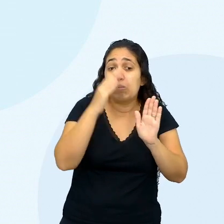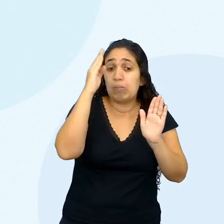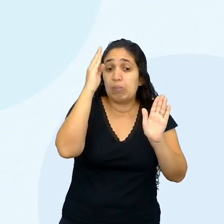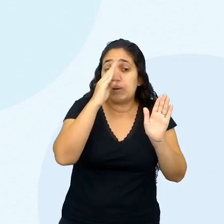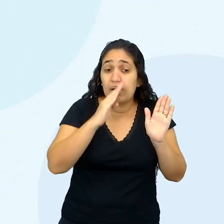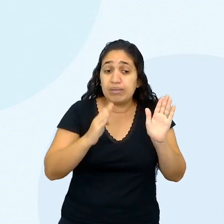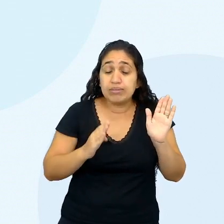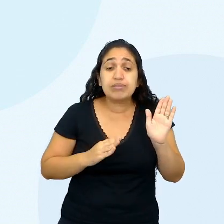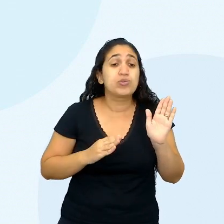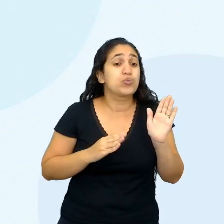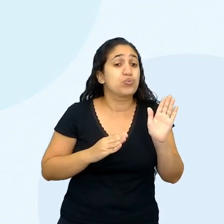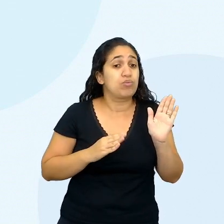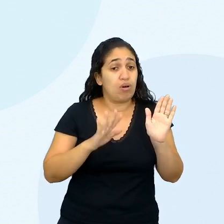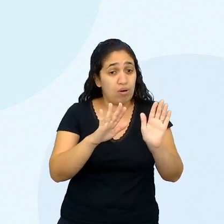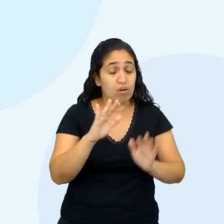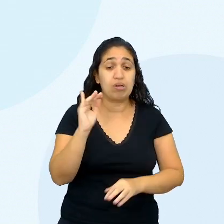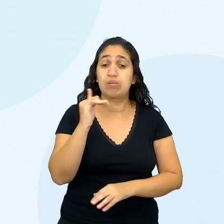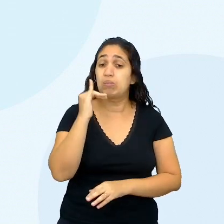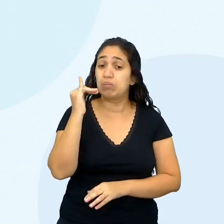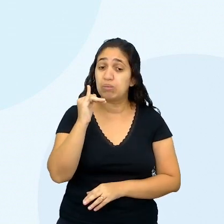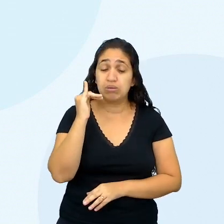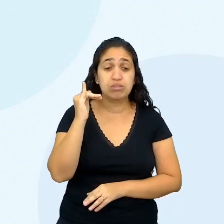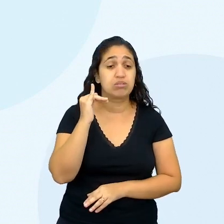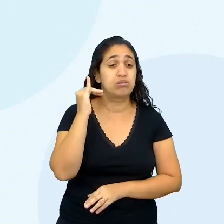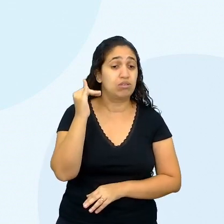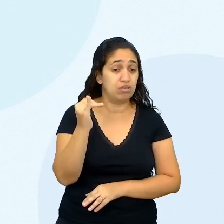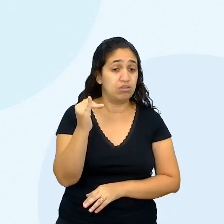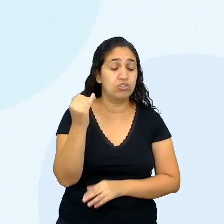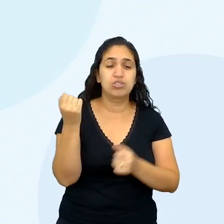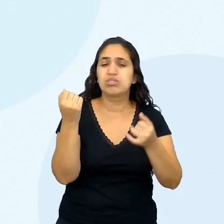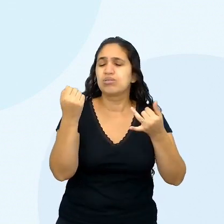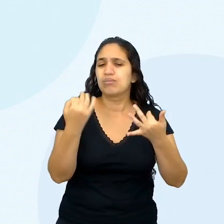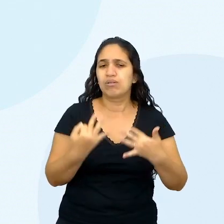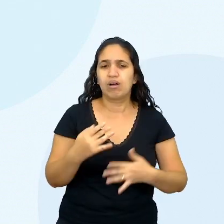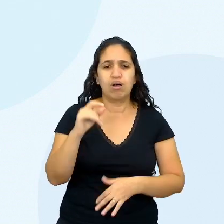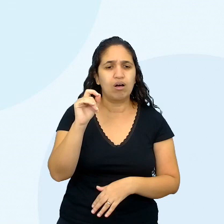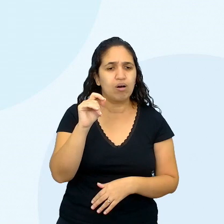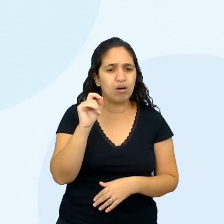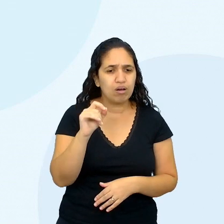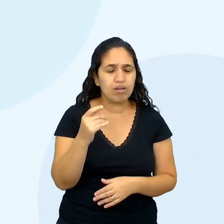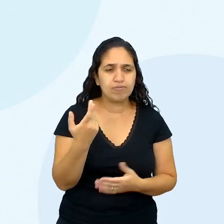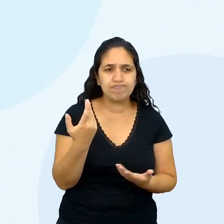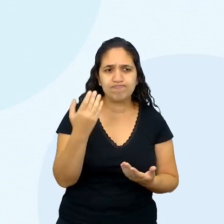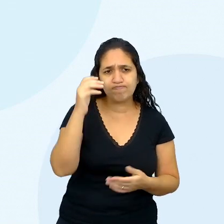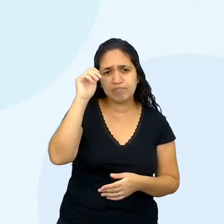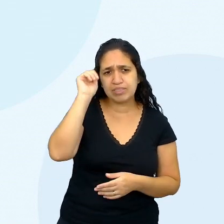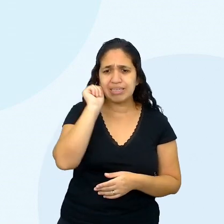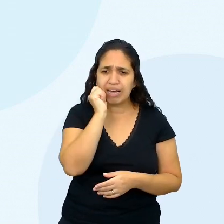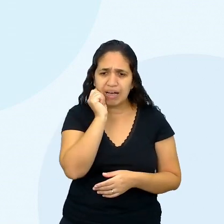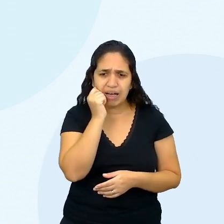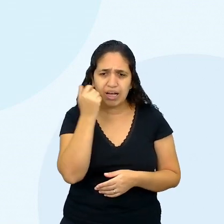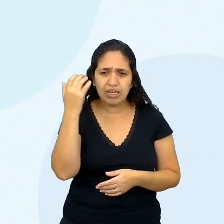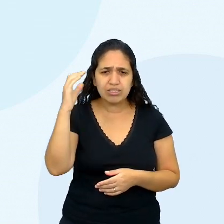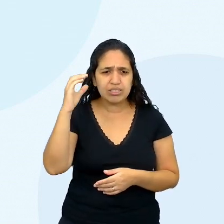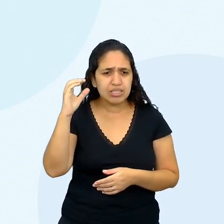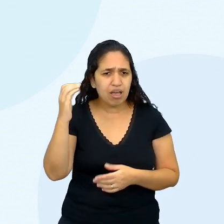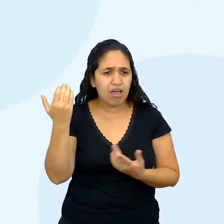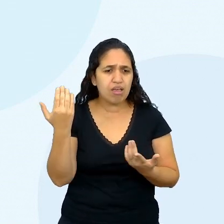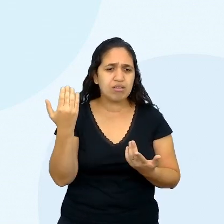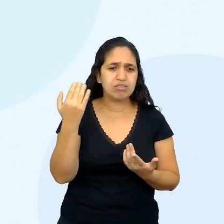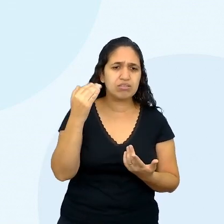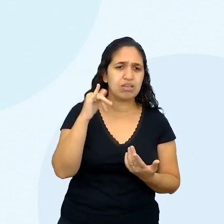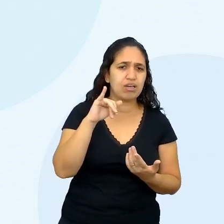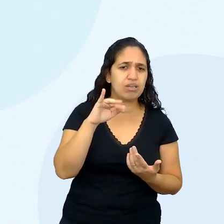mundial, eu acho que é muito importante a gente falar um pouco do que a ciência, especialmente o IPCC, em todos